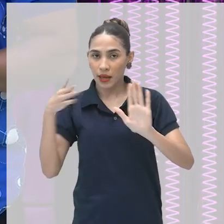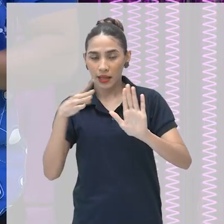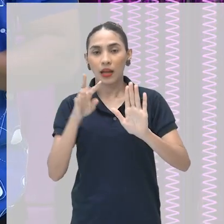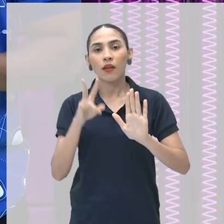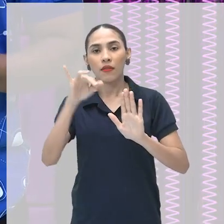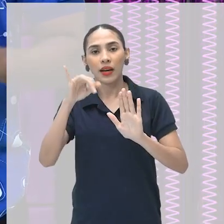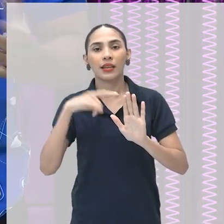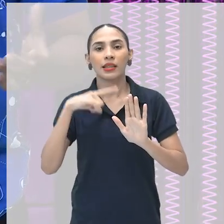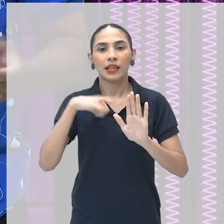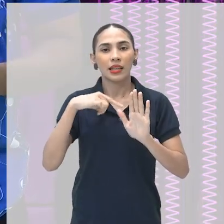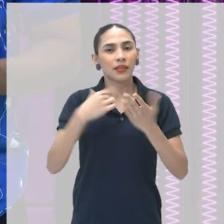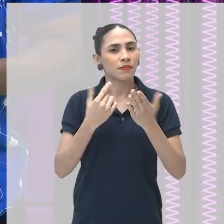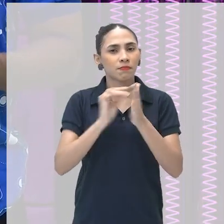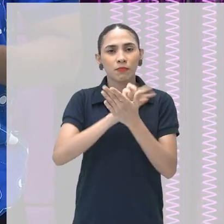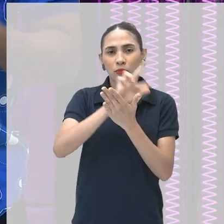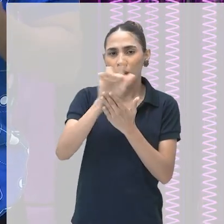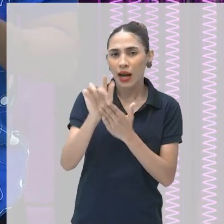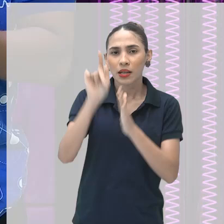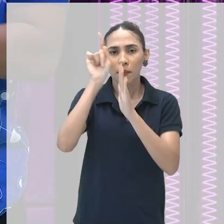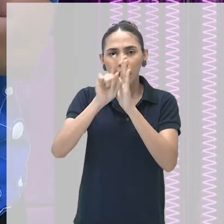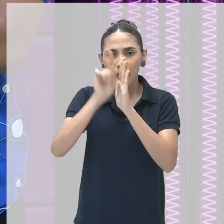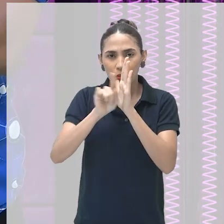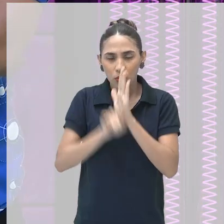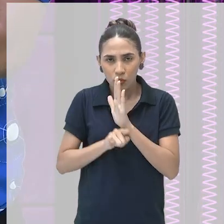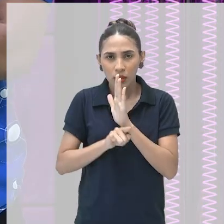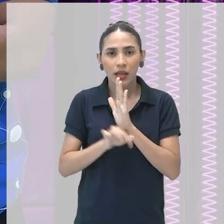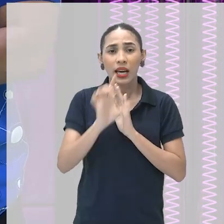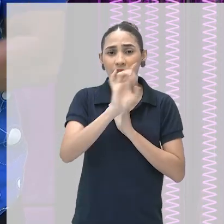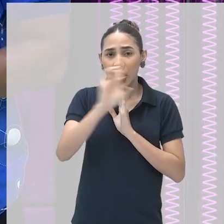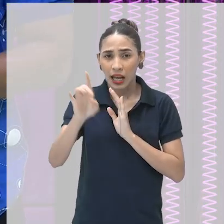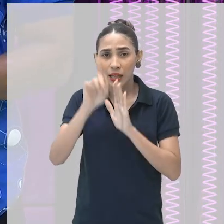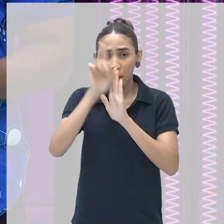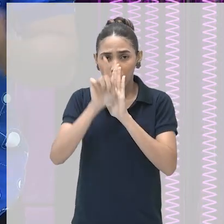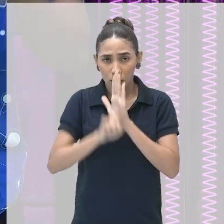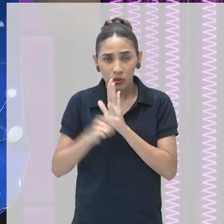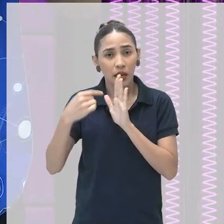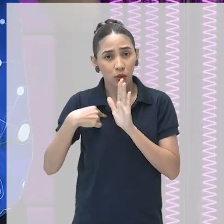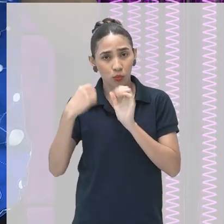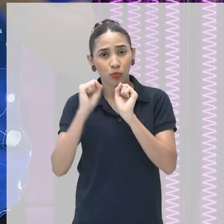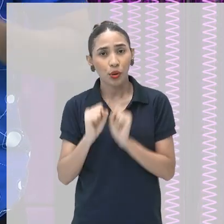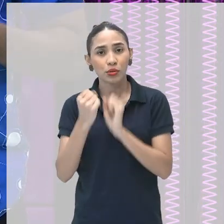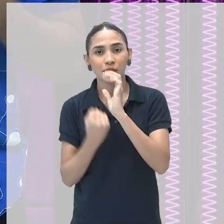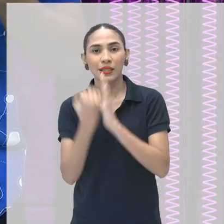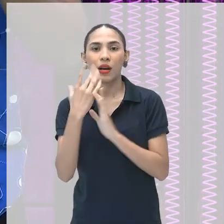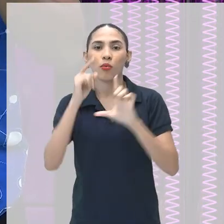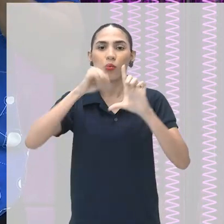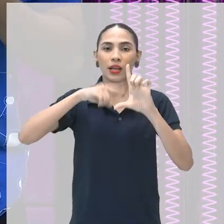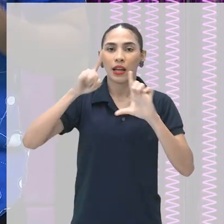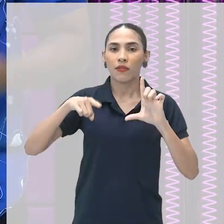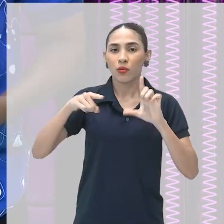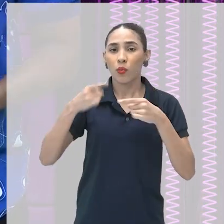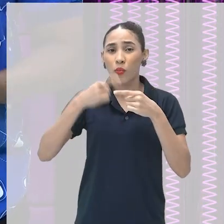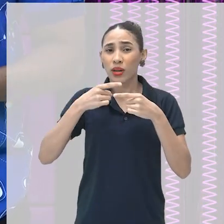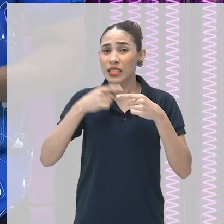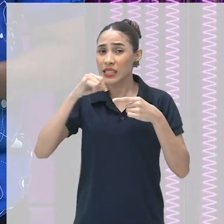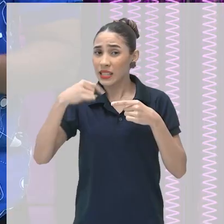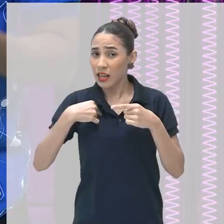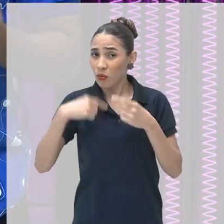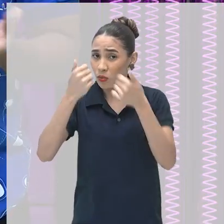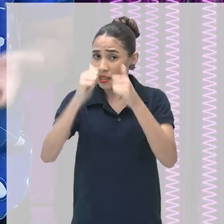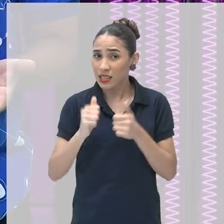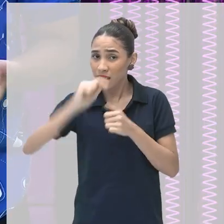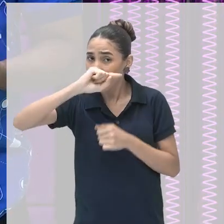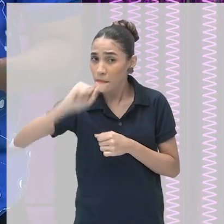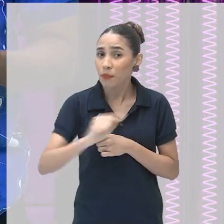várias perguntas, e em cada pergunta eu posso gerar um gráfico, porque se eu for analisar 1000 dados